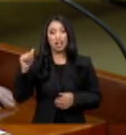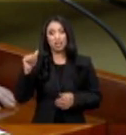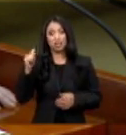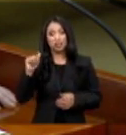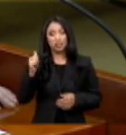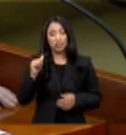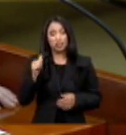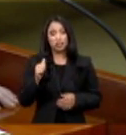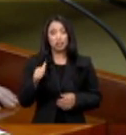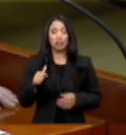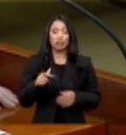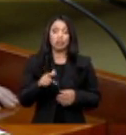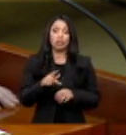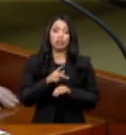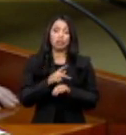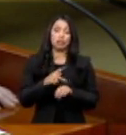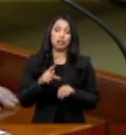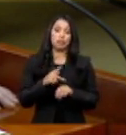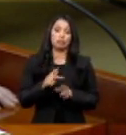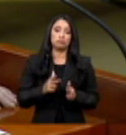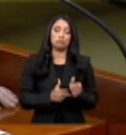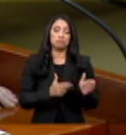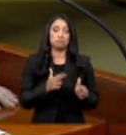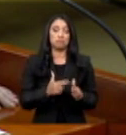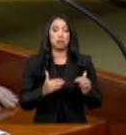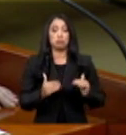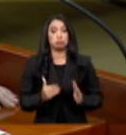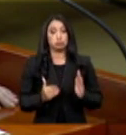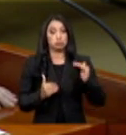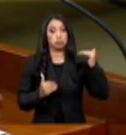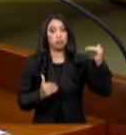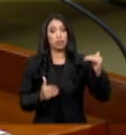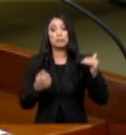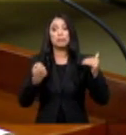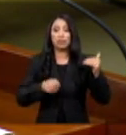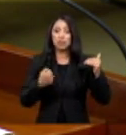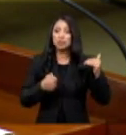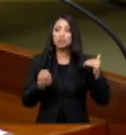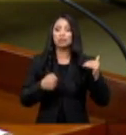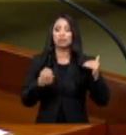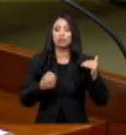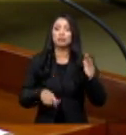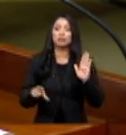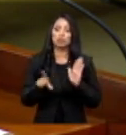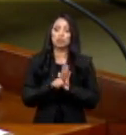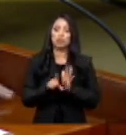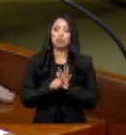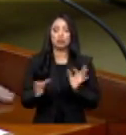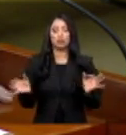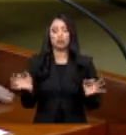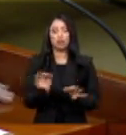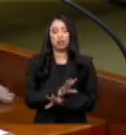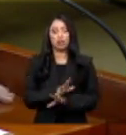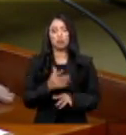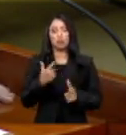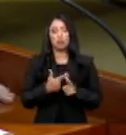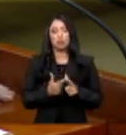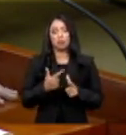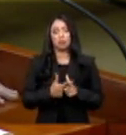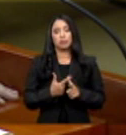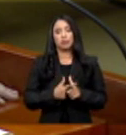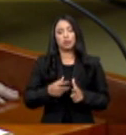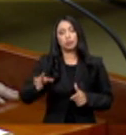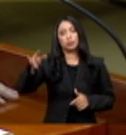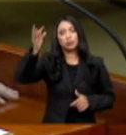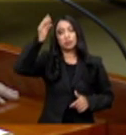rede ferroviária muito superior à nossa. Então, nós precisamos dessa lei para cobrir esse problema. Lei essa que, no entendimento da